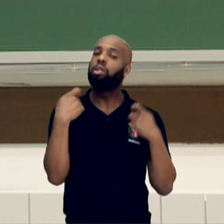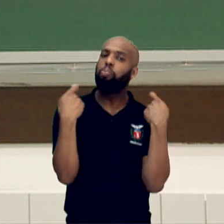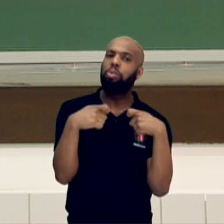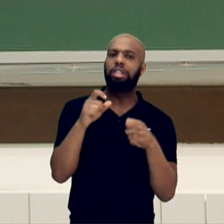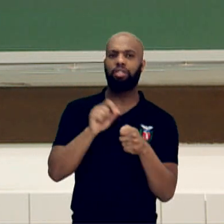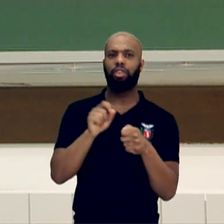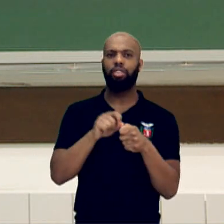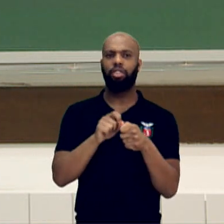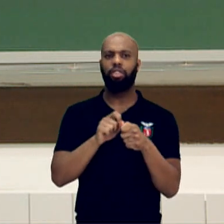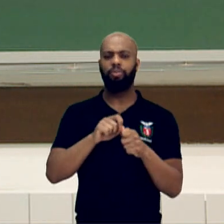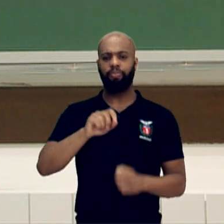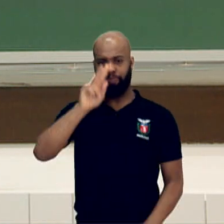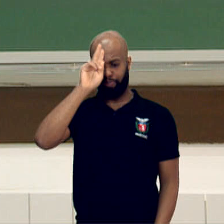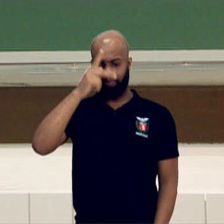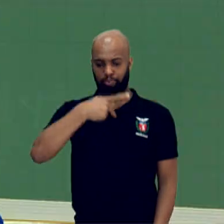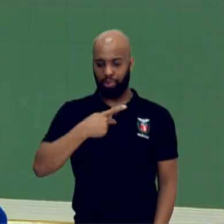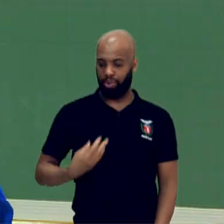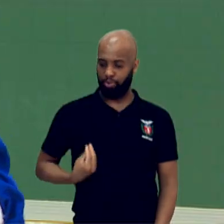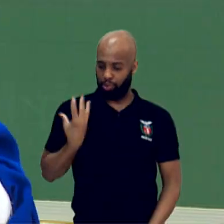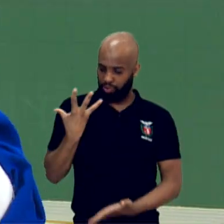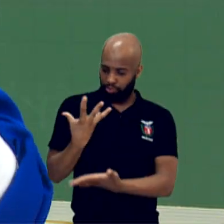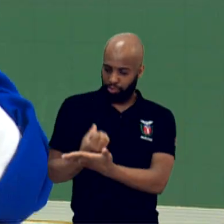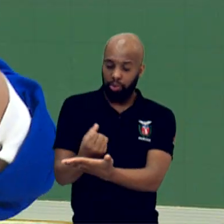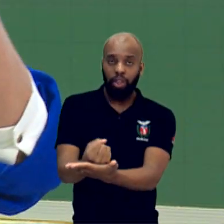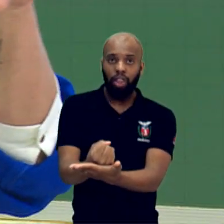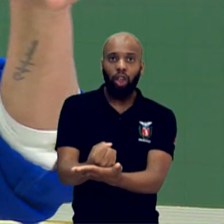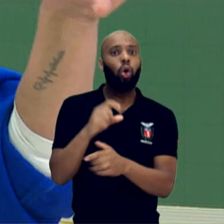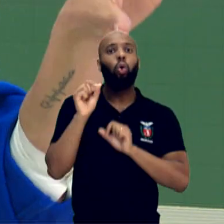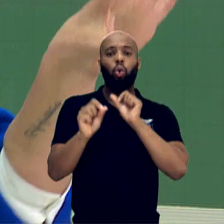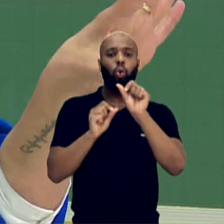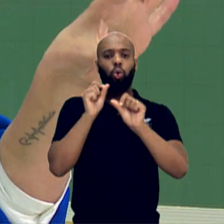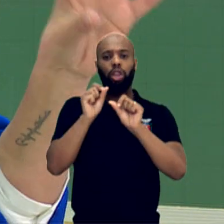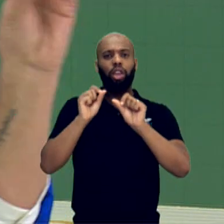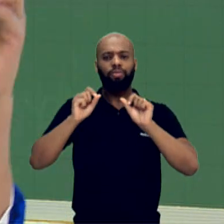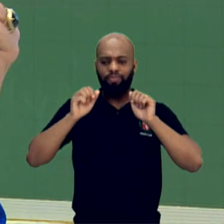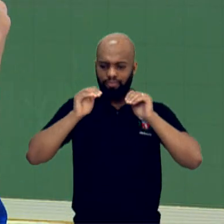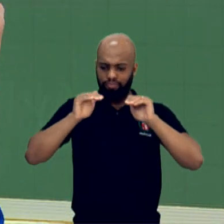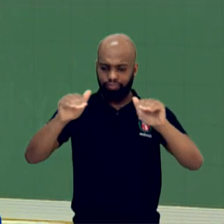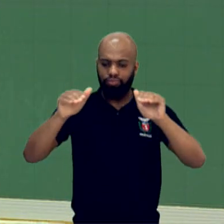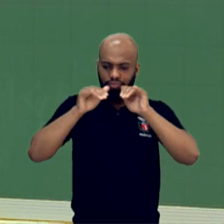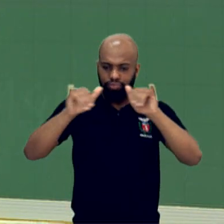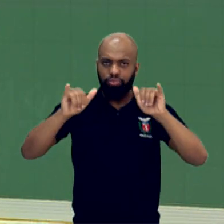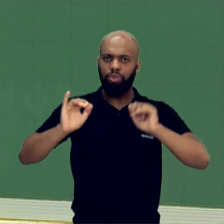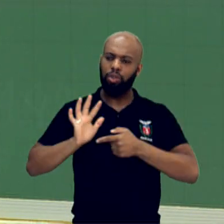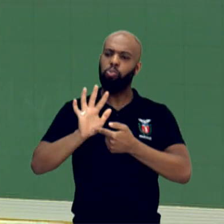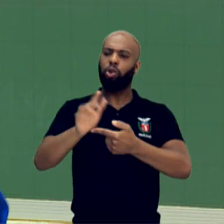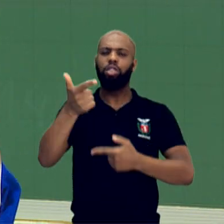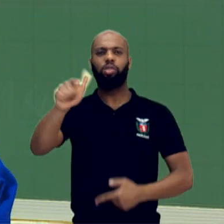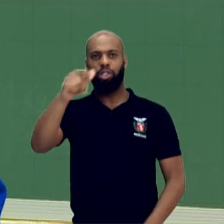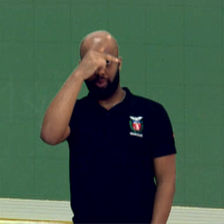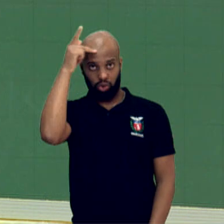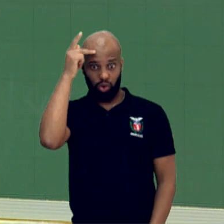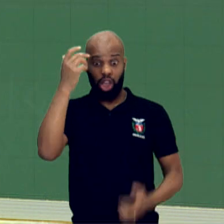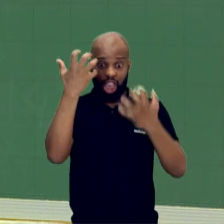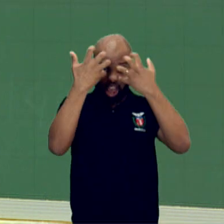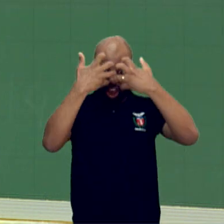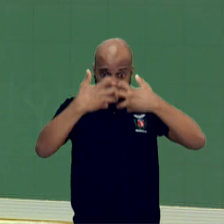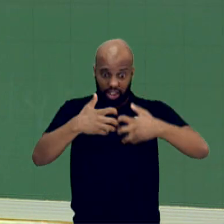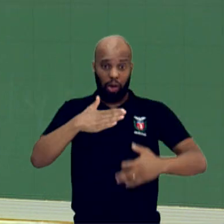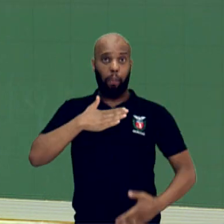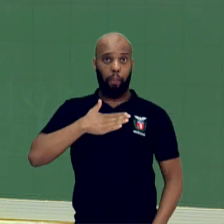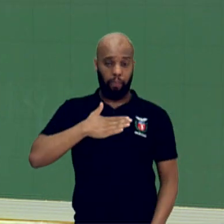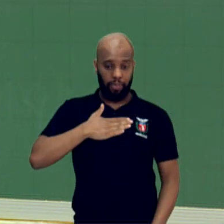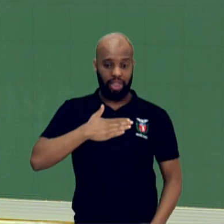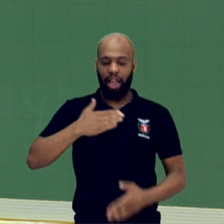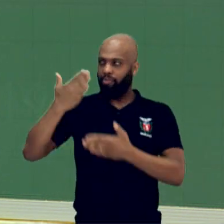A autobiografia, como diz aqui, ela vai para as outras pessoas. Então, é uma reflexão minha,